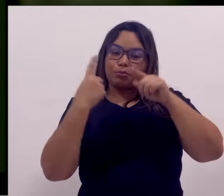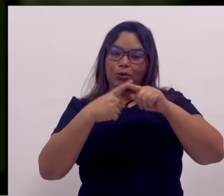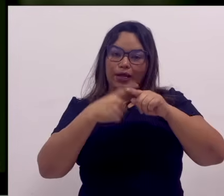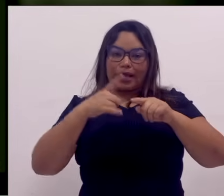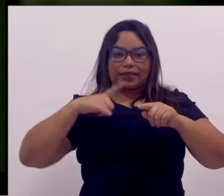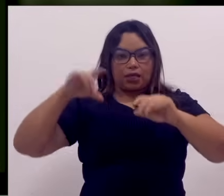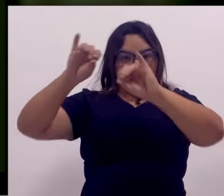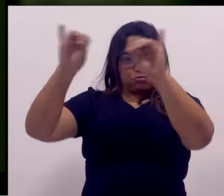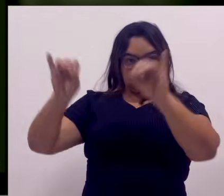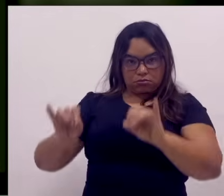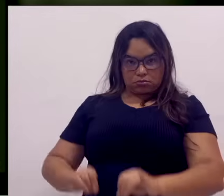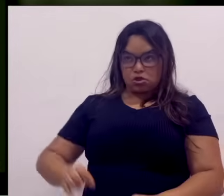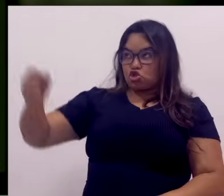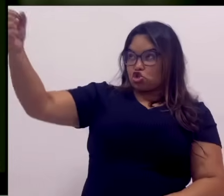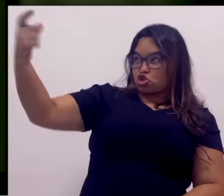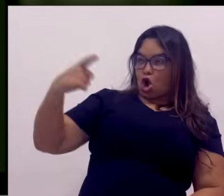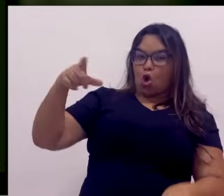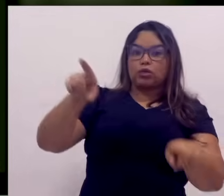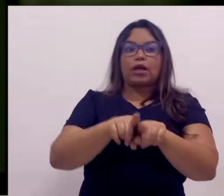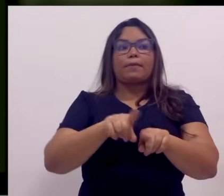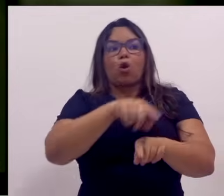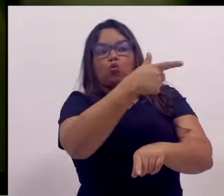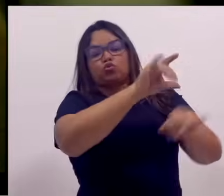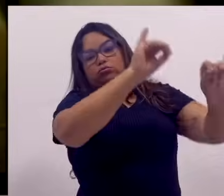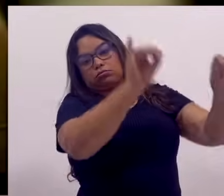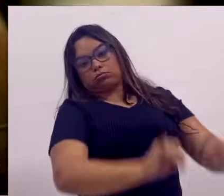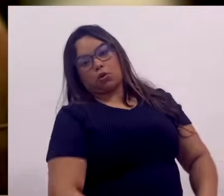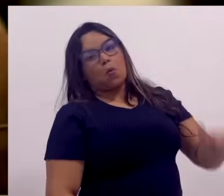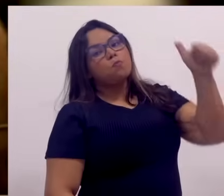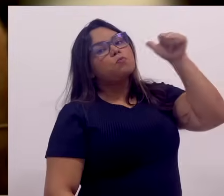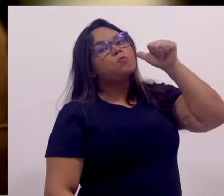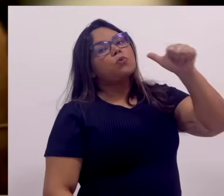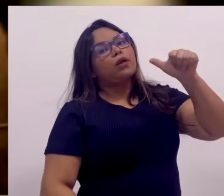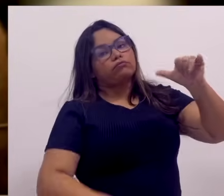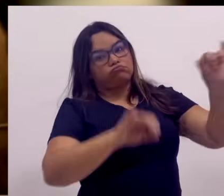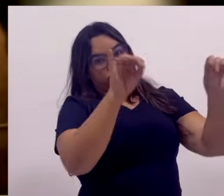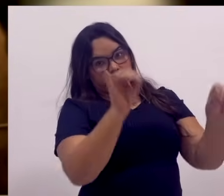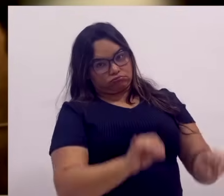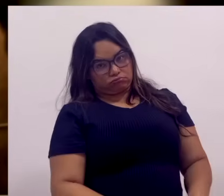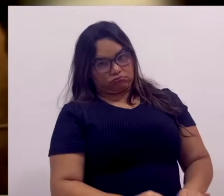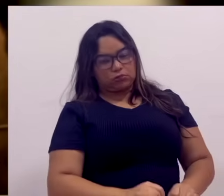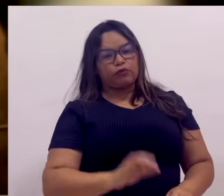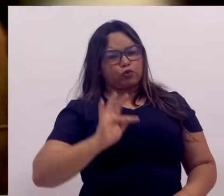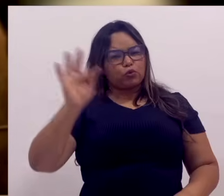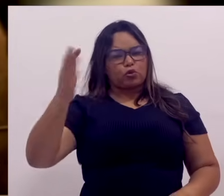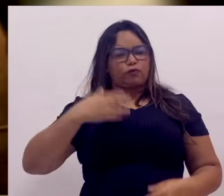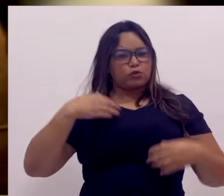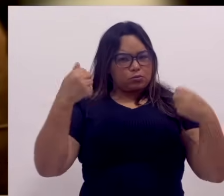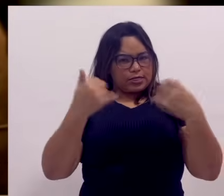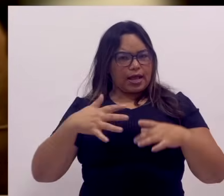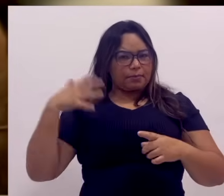e havia um altar a uma deusa feminina. Vamos falar sobre isso mais adiante,